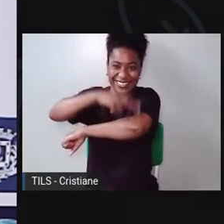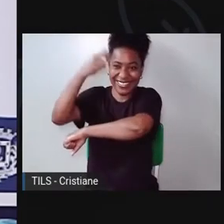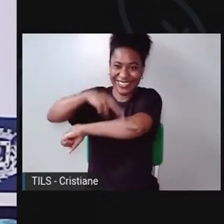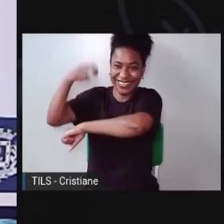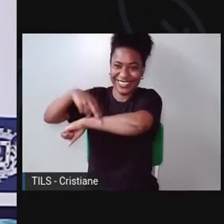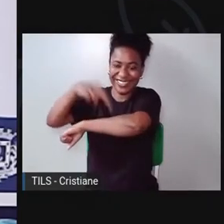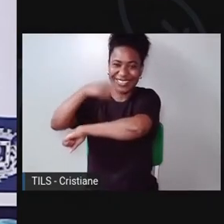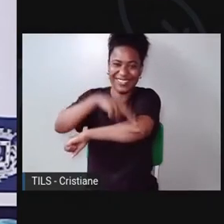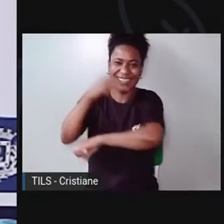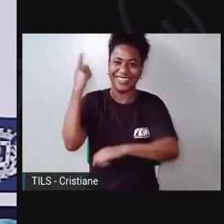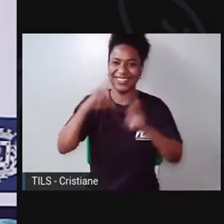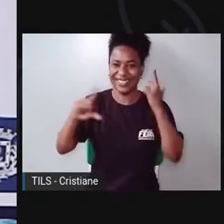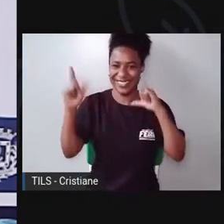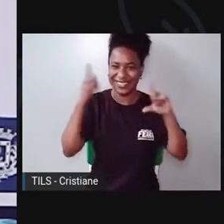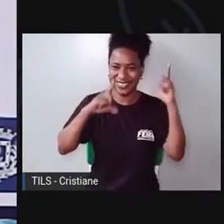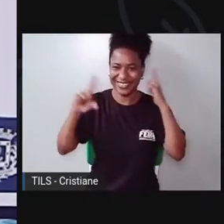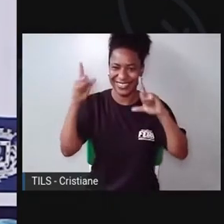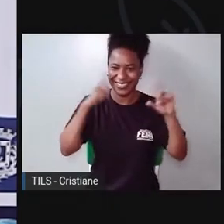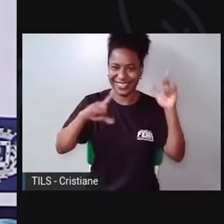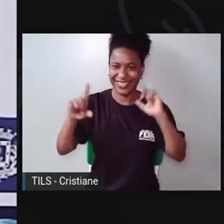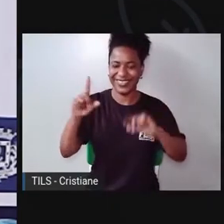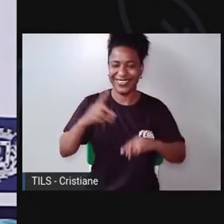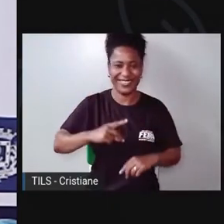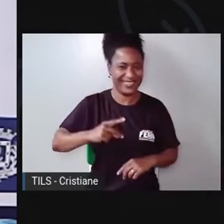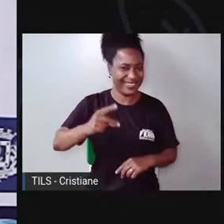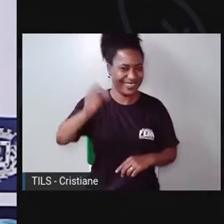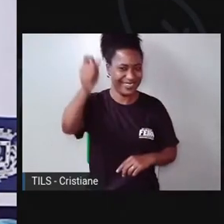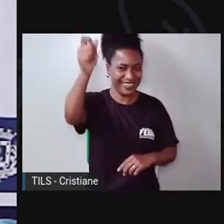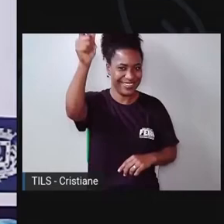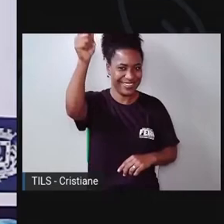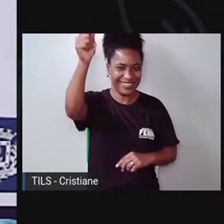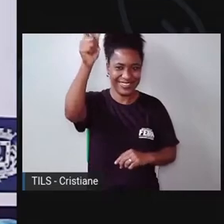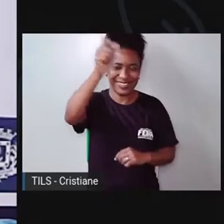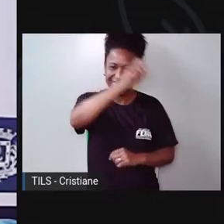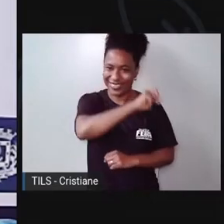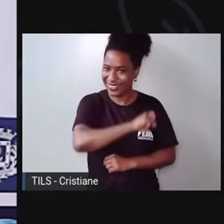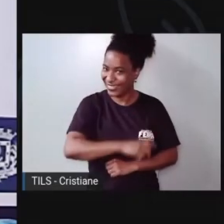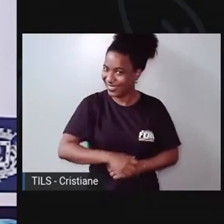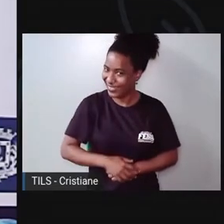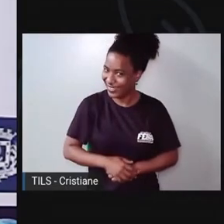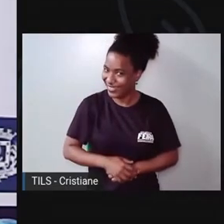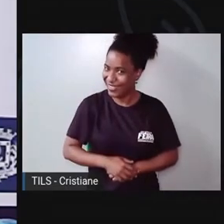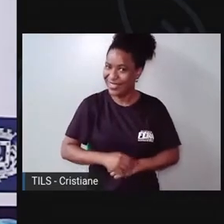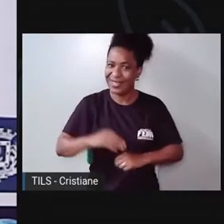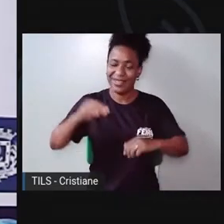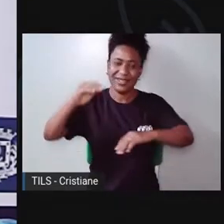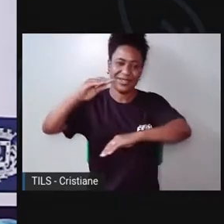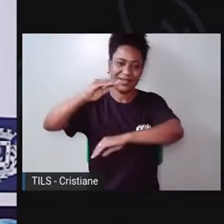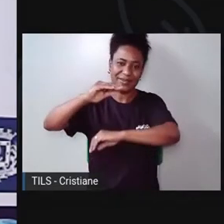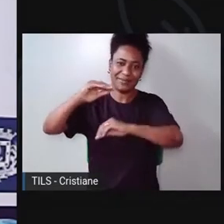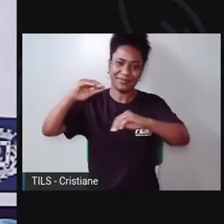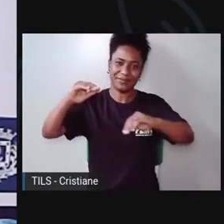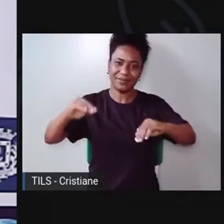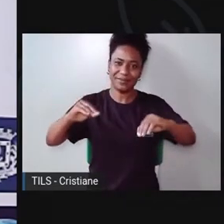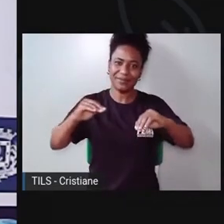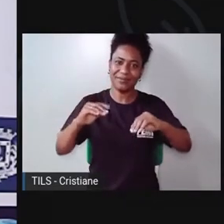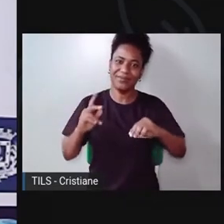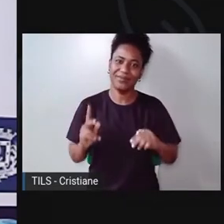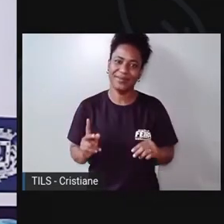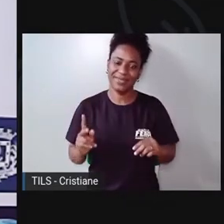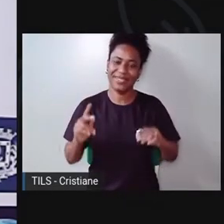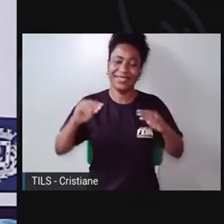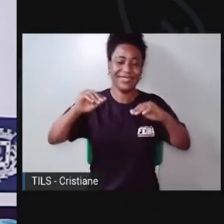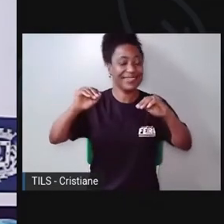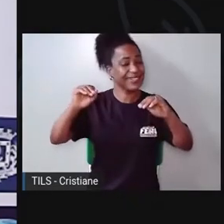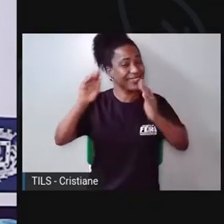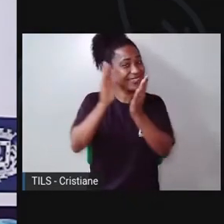grilo foi embora Oi e o jacaré que tinha cortada